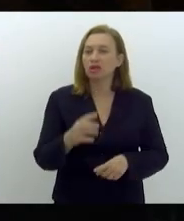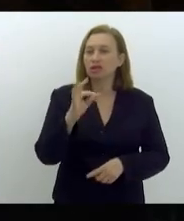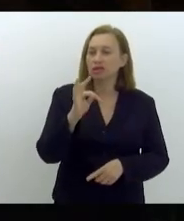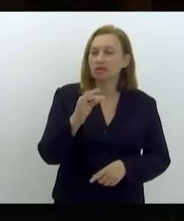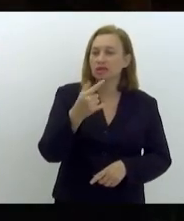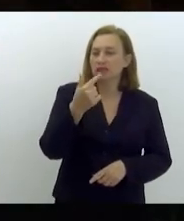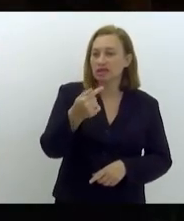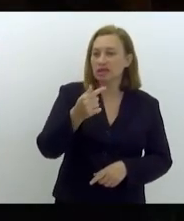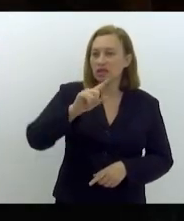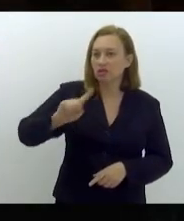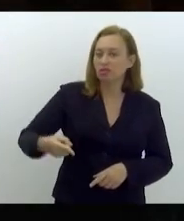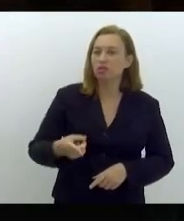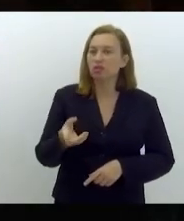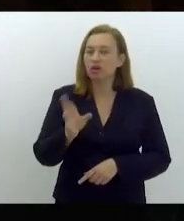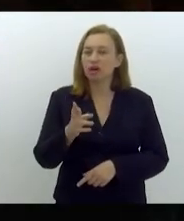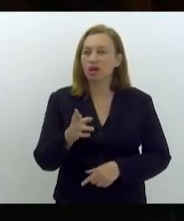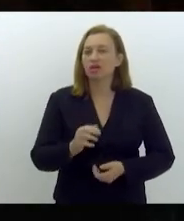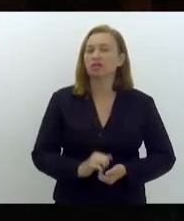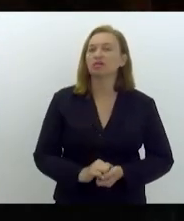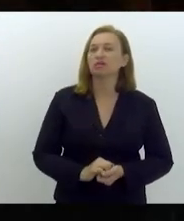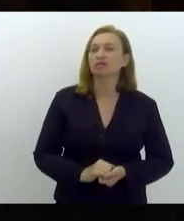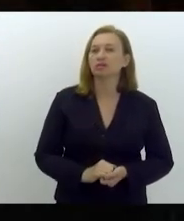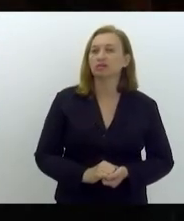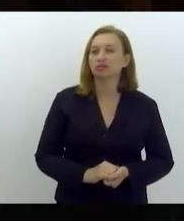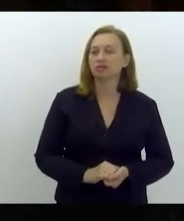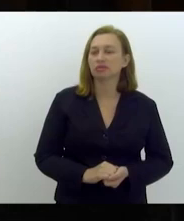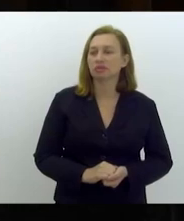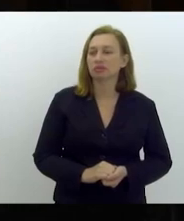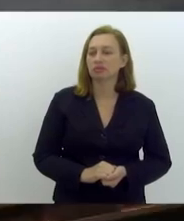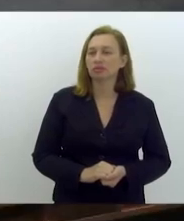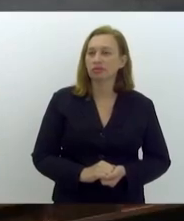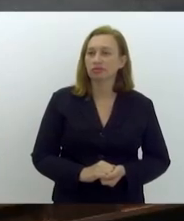ainda mais a população do nosso Estado